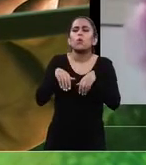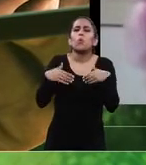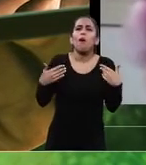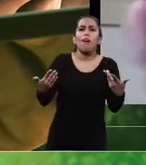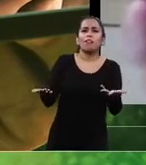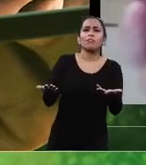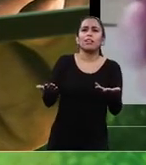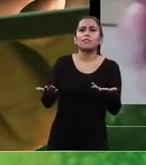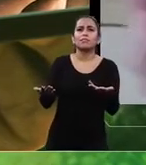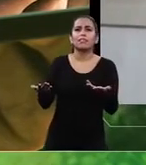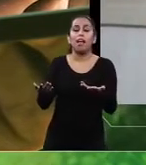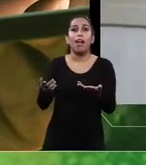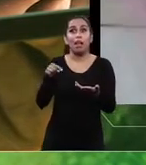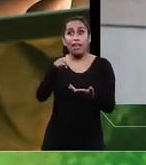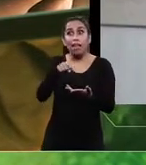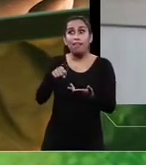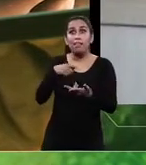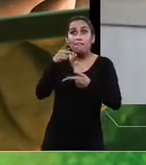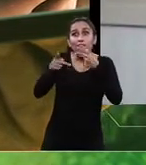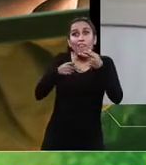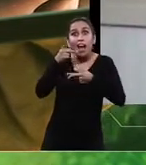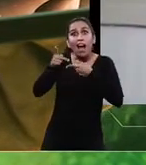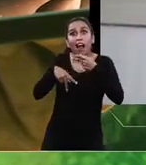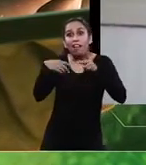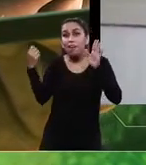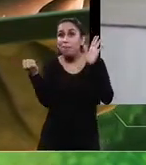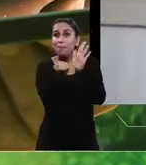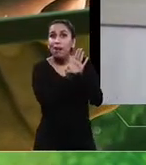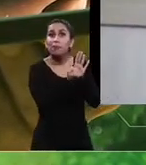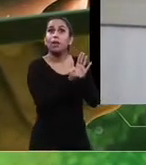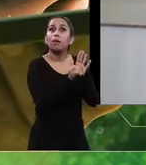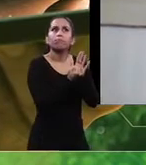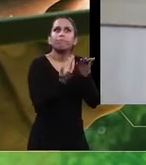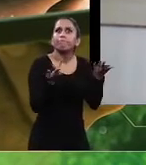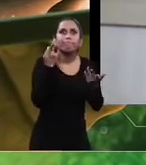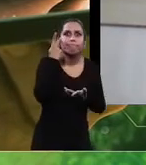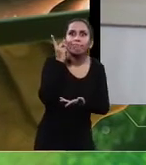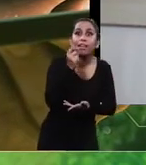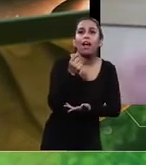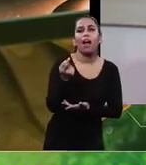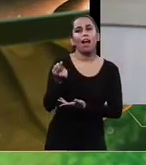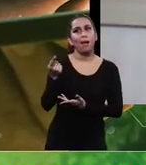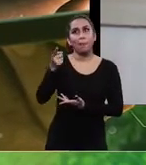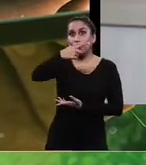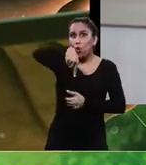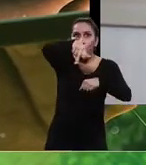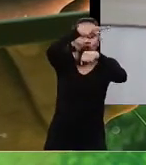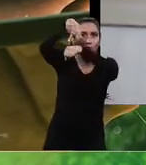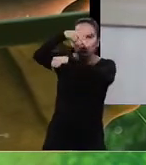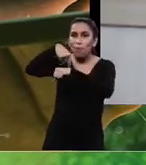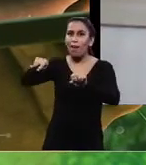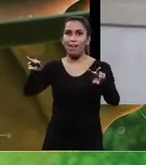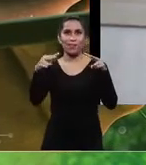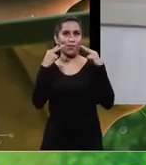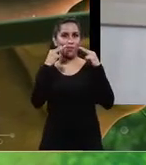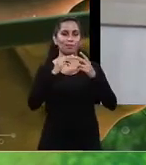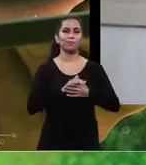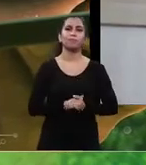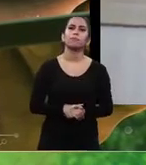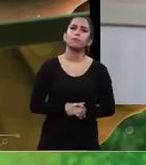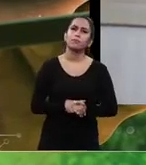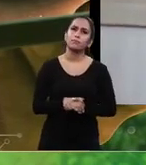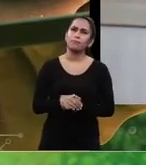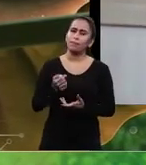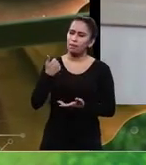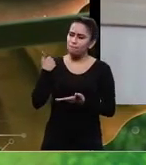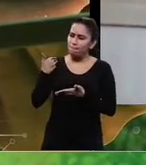que essas nossas falas fiquem aí registradas para que o mundo nos veja, né? Recentemente nós tivemos aí, estamos tendo